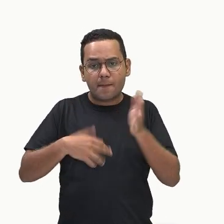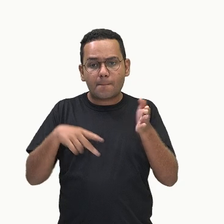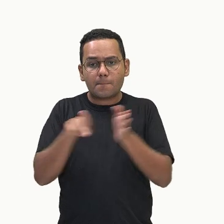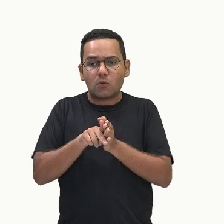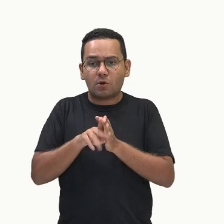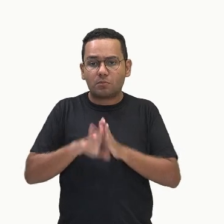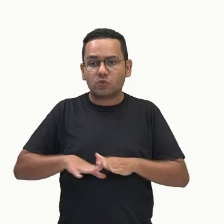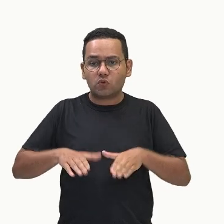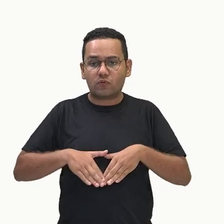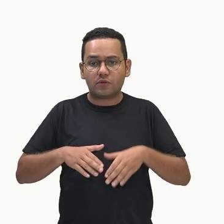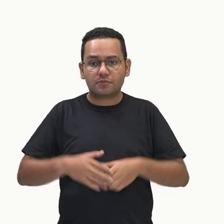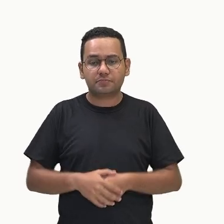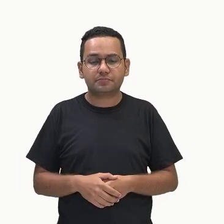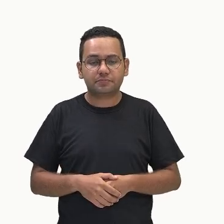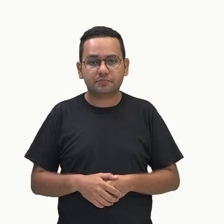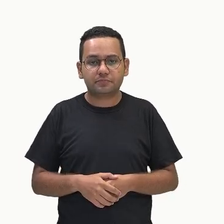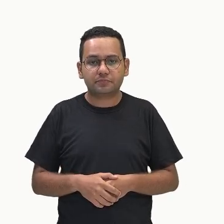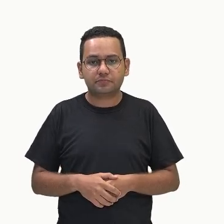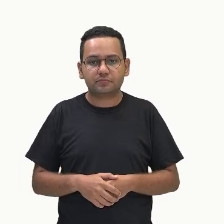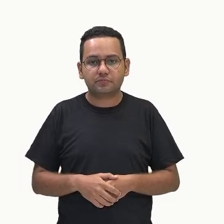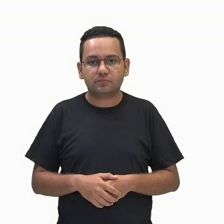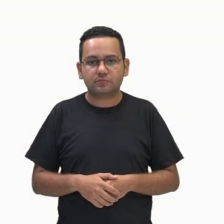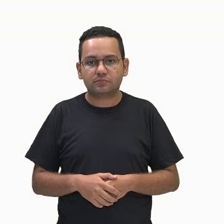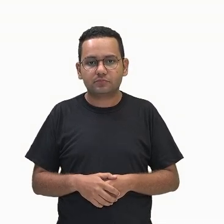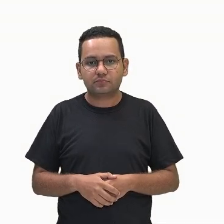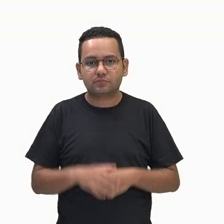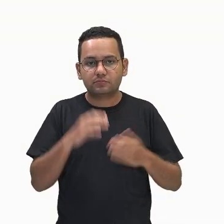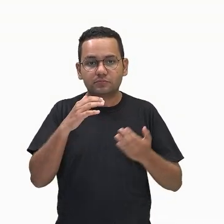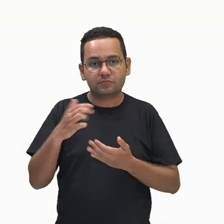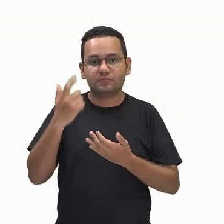E o nosso ciclo menstrual